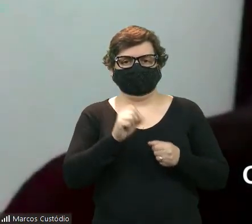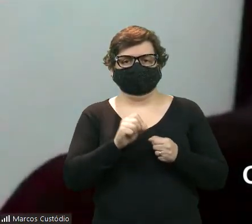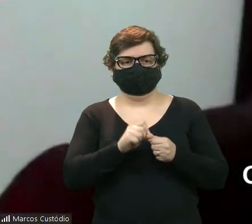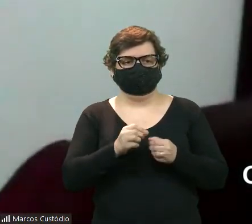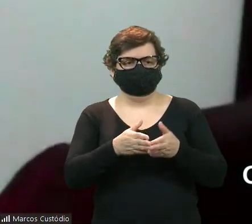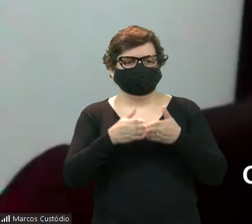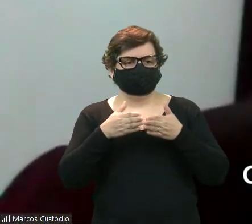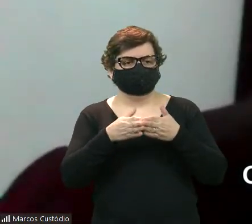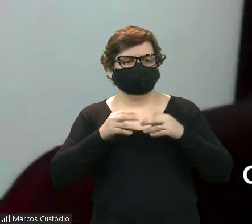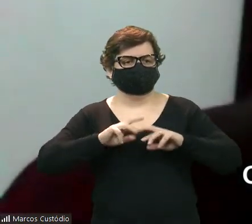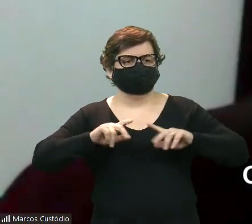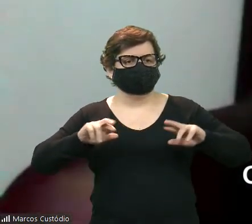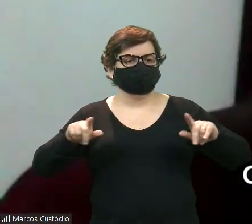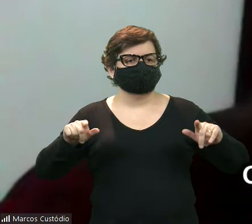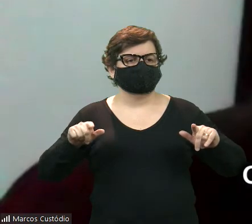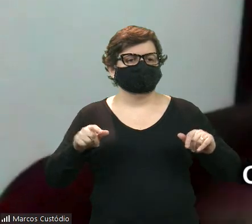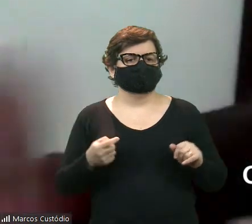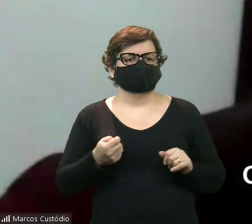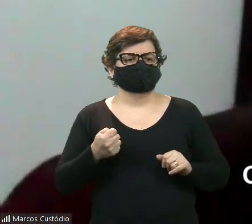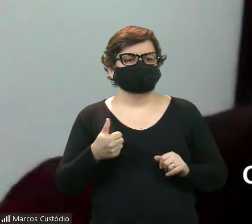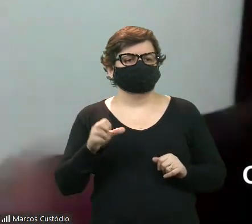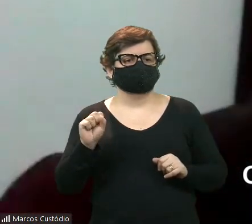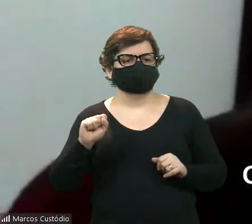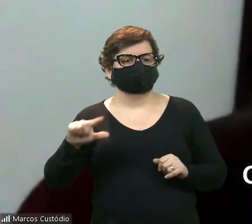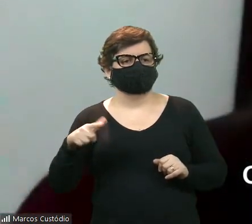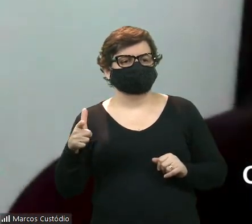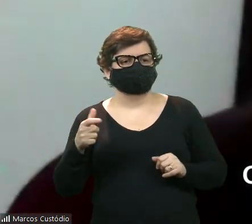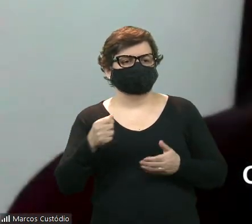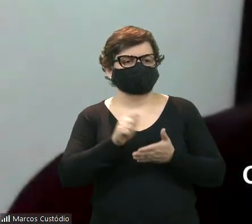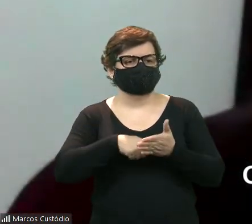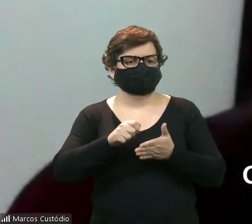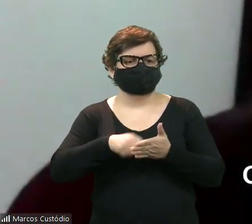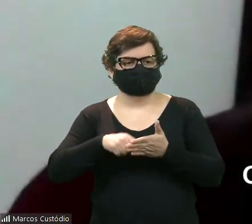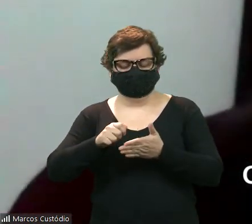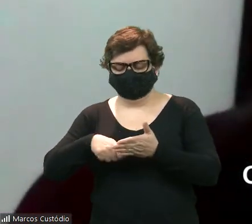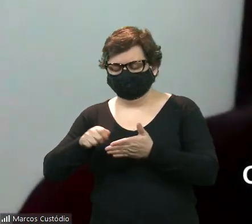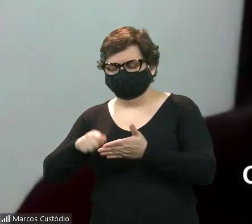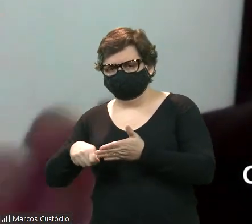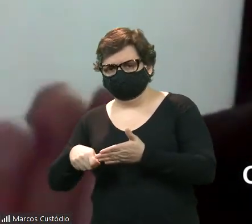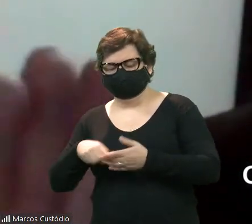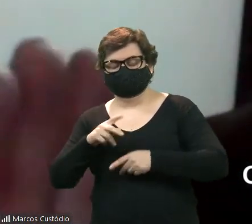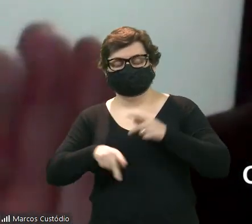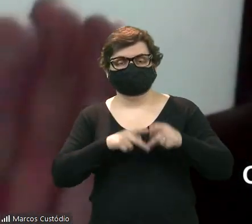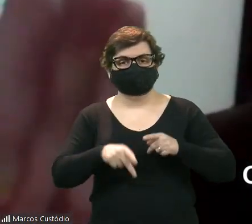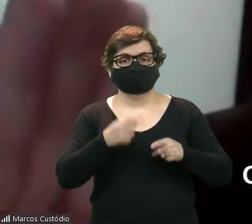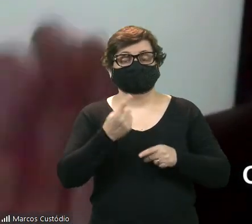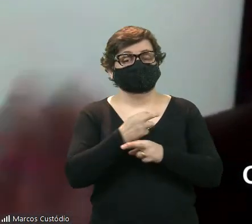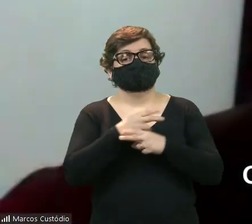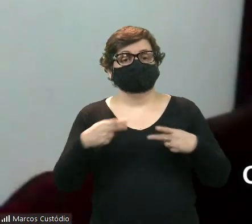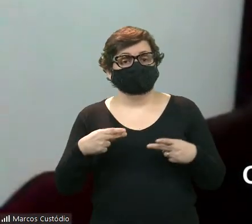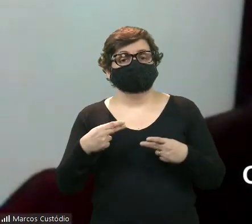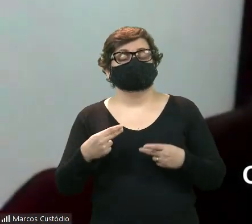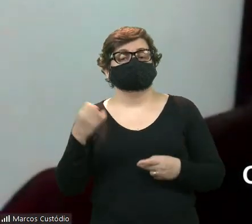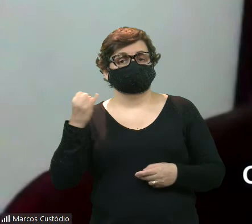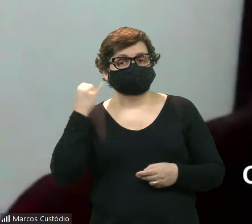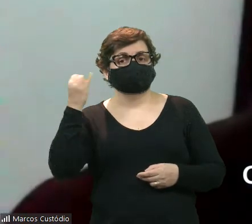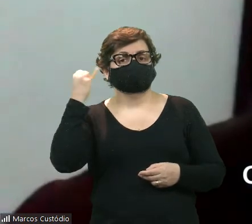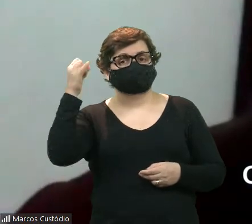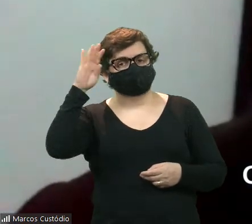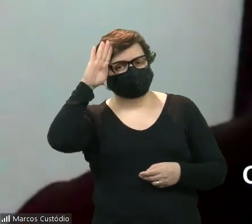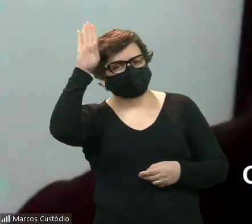requerimentos, colhemos quase 8 mil, 9 mil assinaturas da população, e um dos itens fundamentais